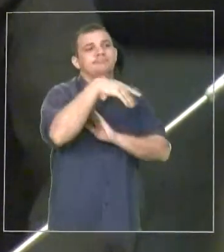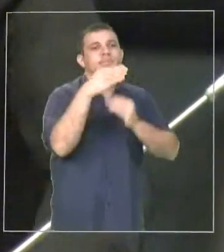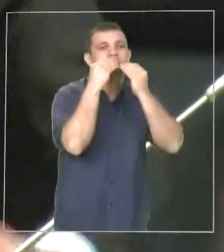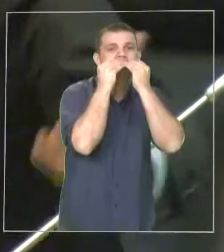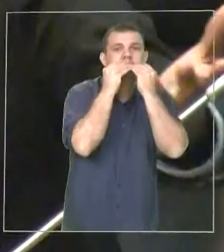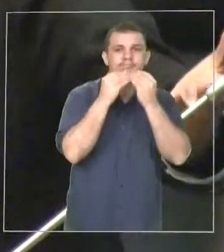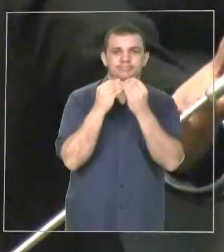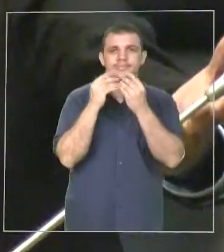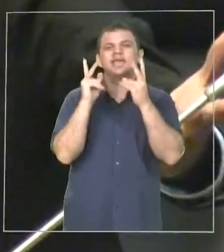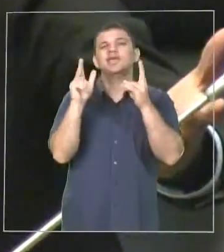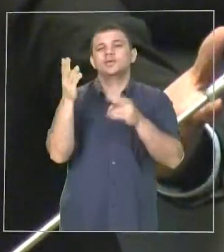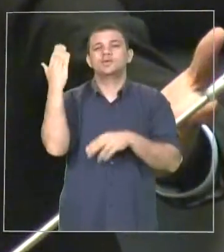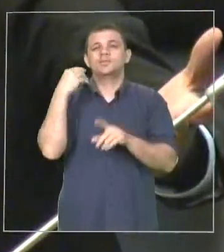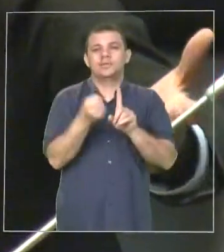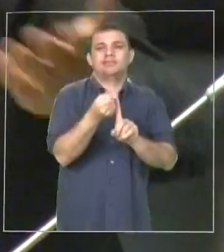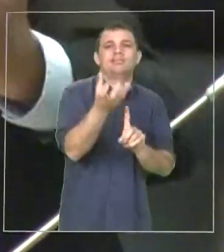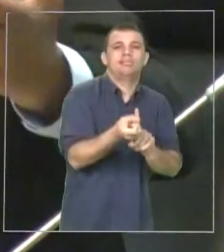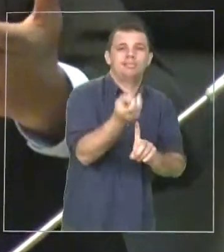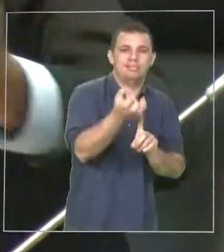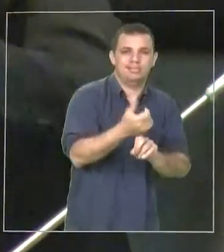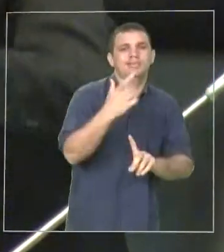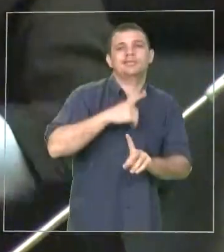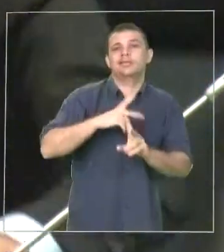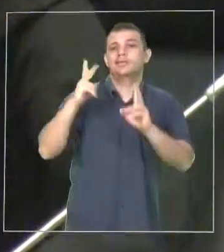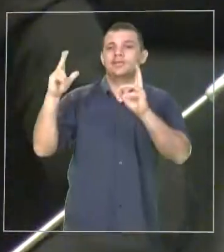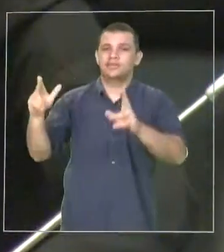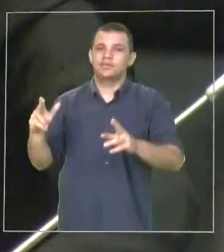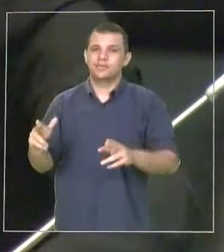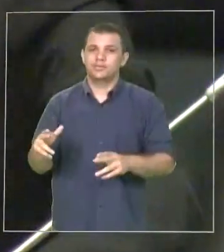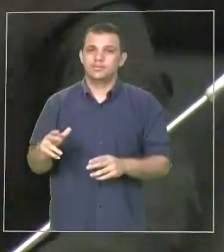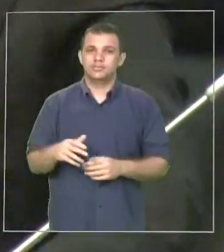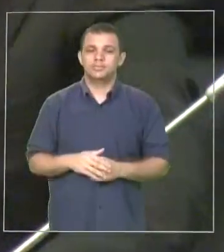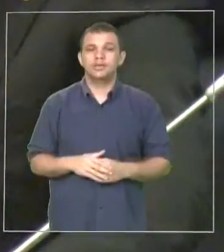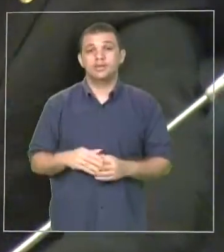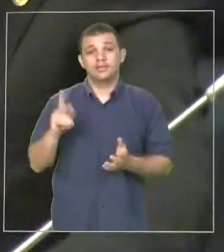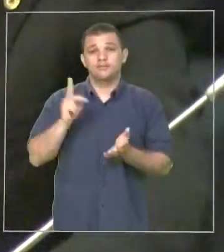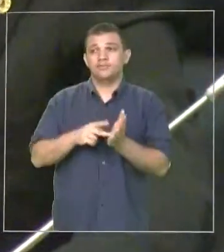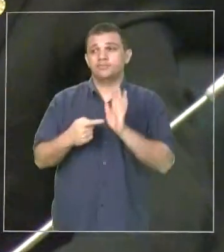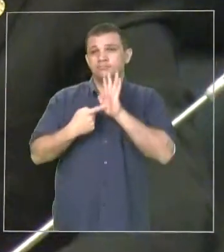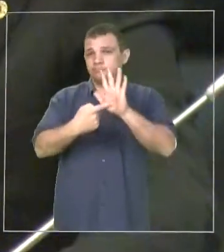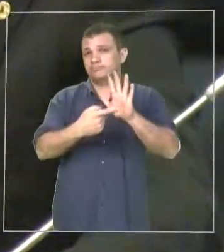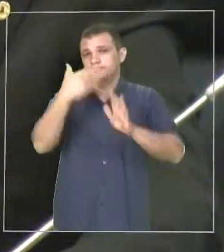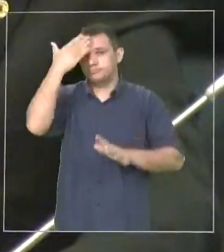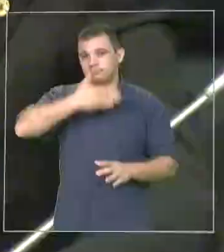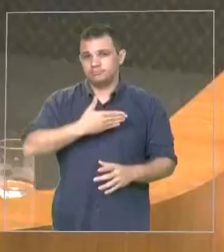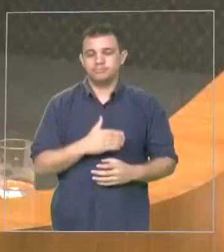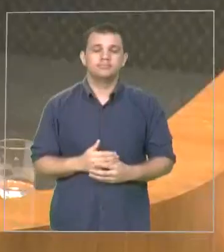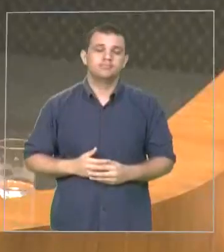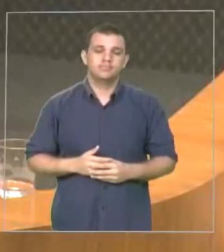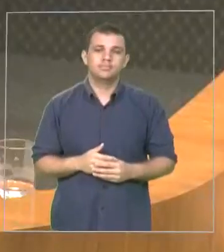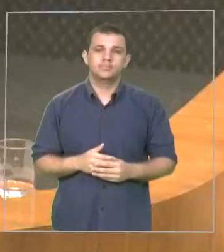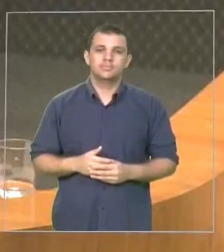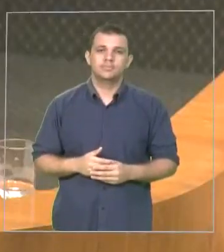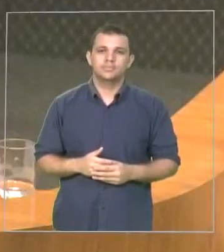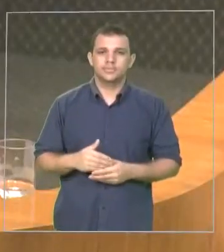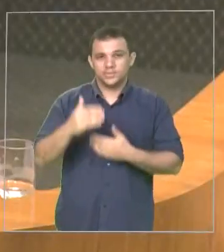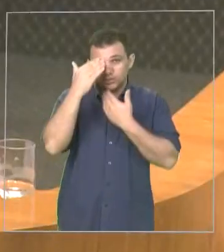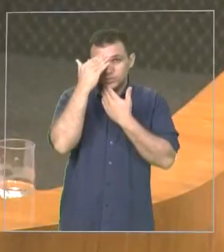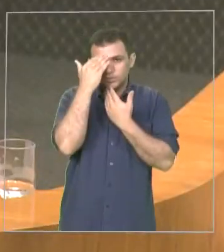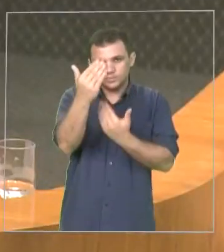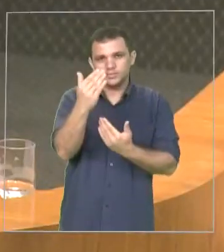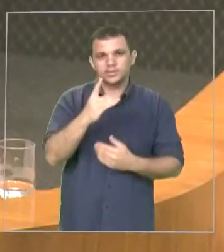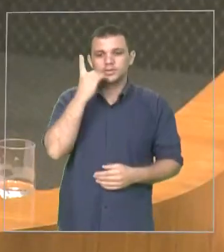acusadores, não estão, a verdade se sobrepôs. Muito obrigado, deputado Marco Aurélio. Aqui,